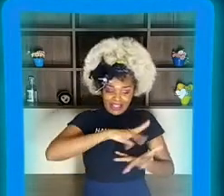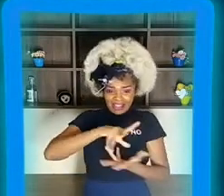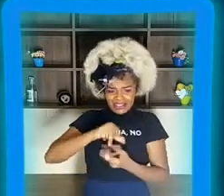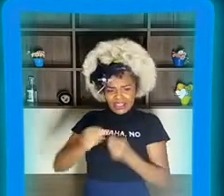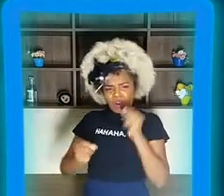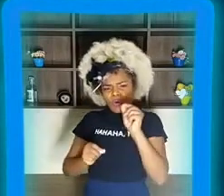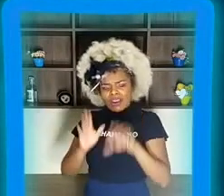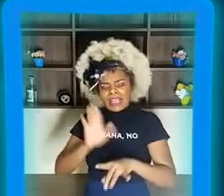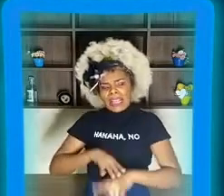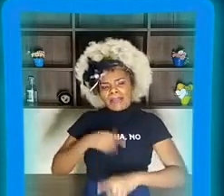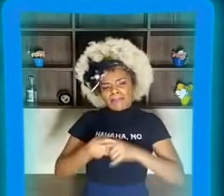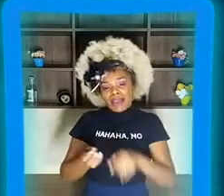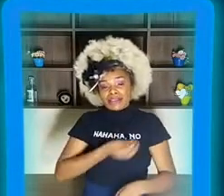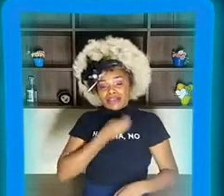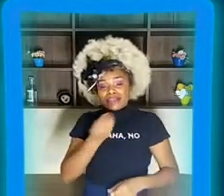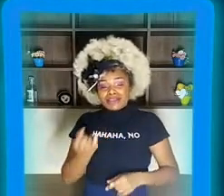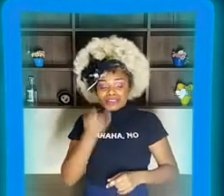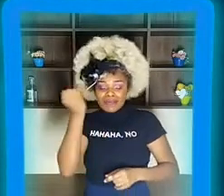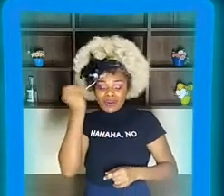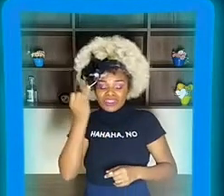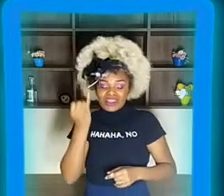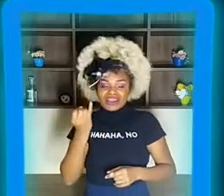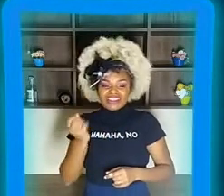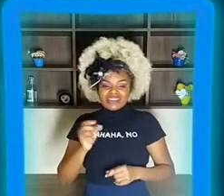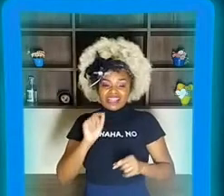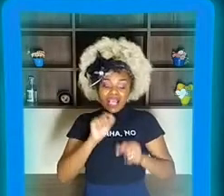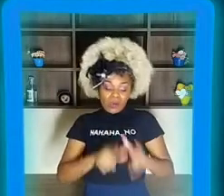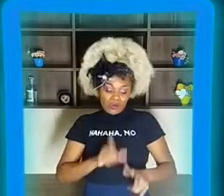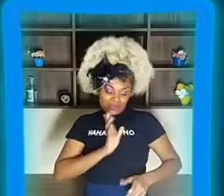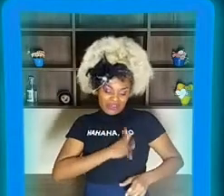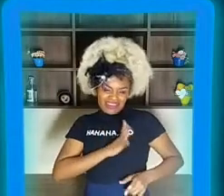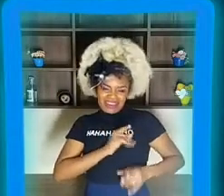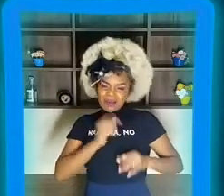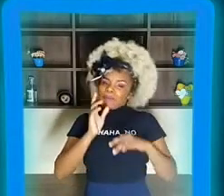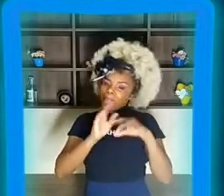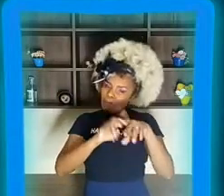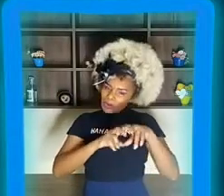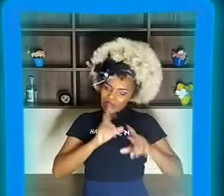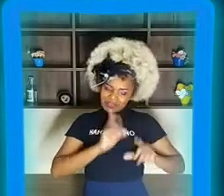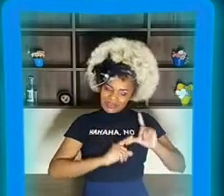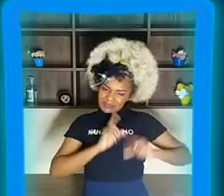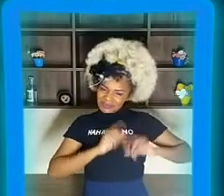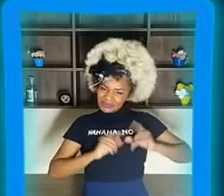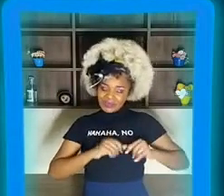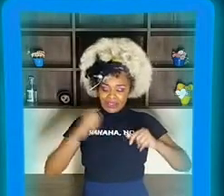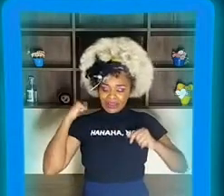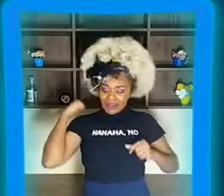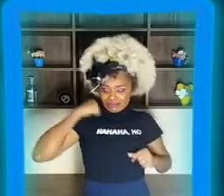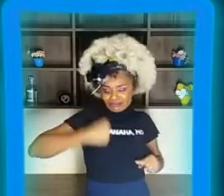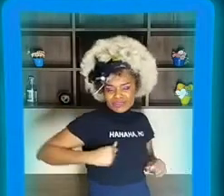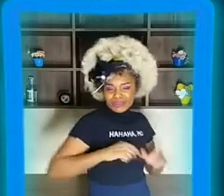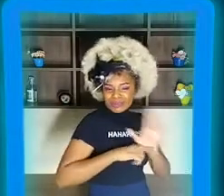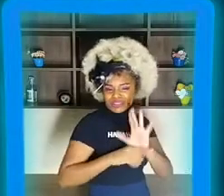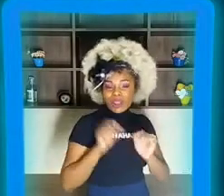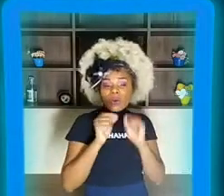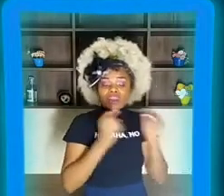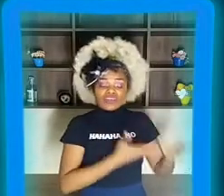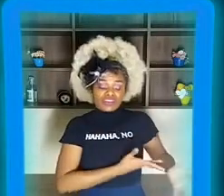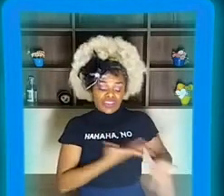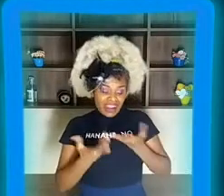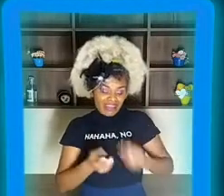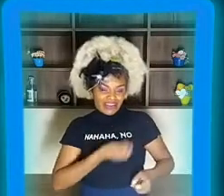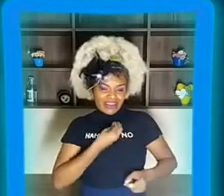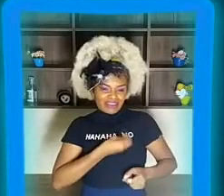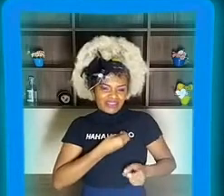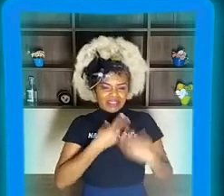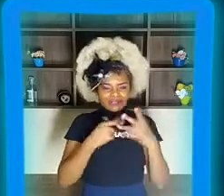tem de mais importante está no nosso coração, por isso aquele desenho tem uma estrelinha no coração e uma mochilinha para sintetizar que o que a gente pode levar dessa vida são